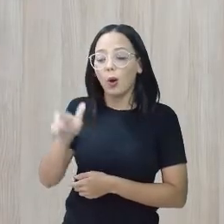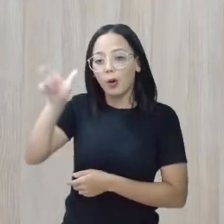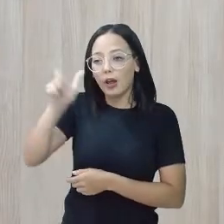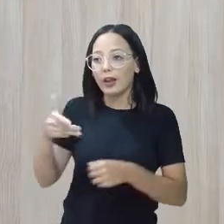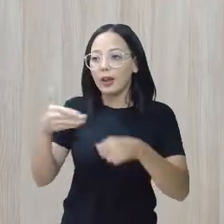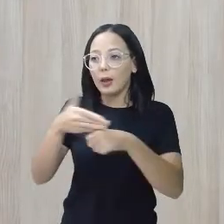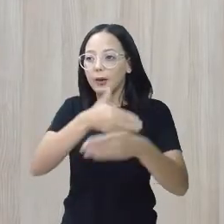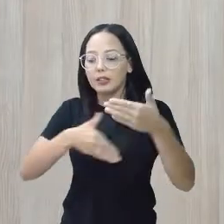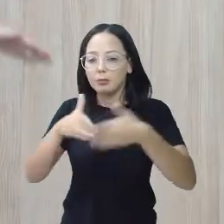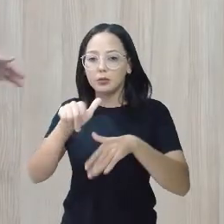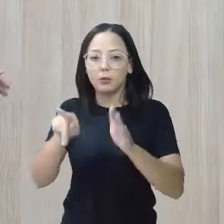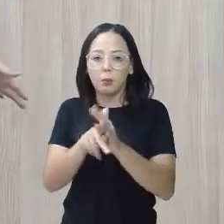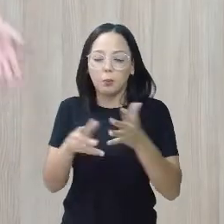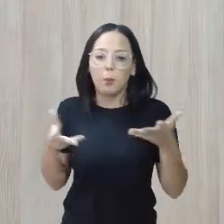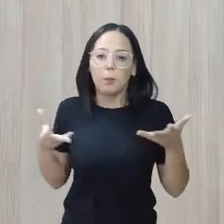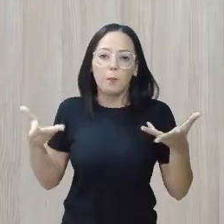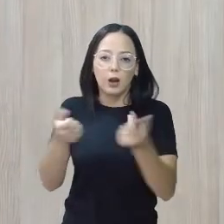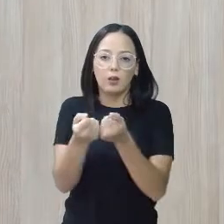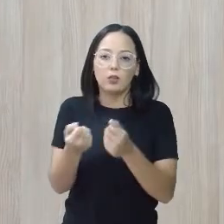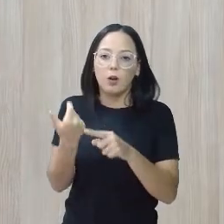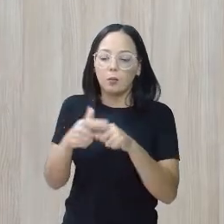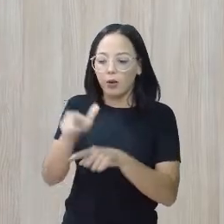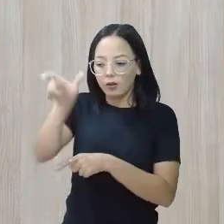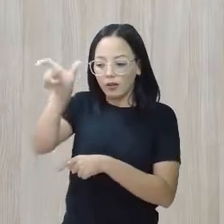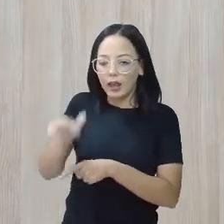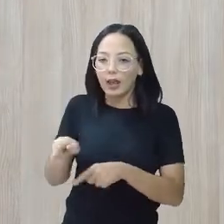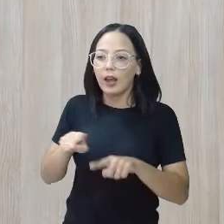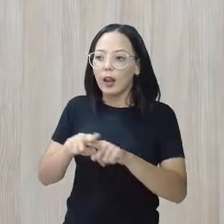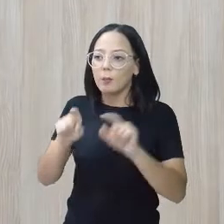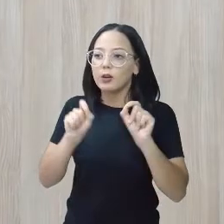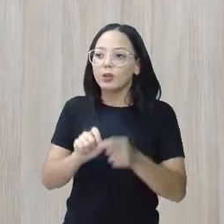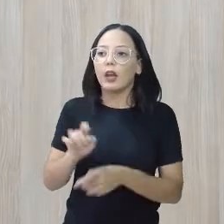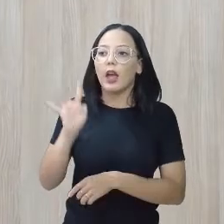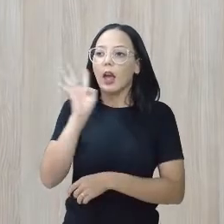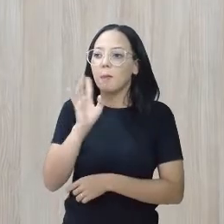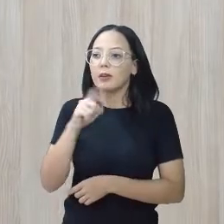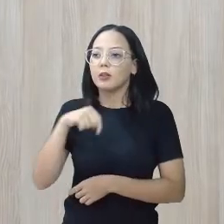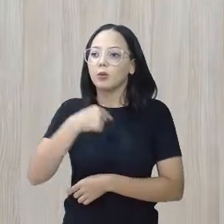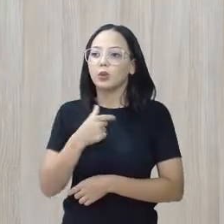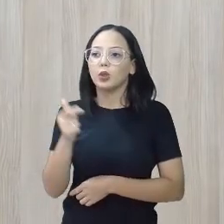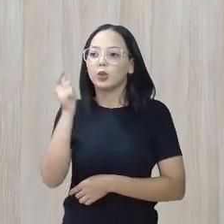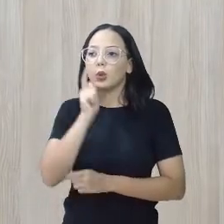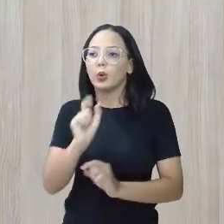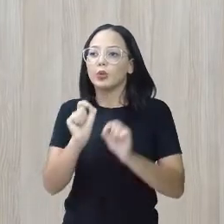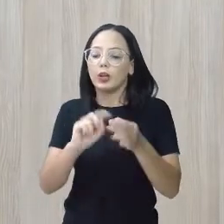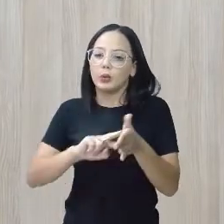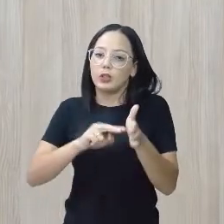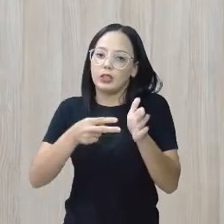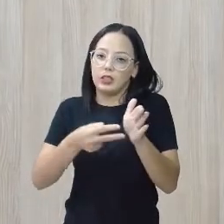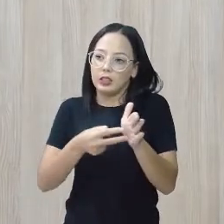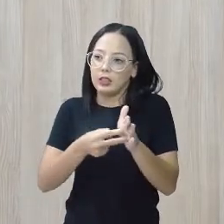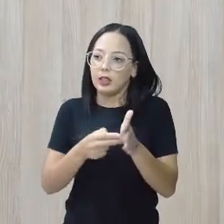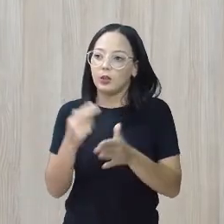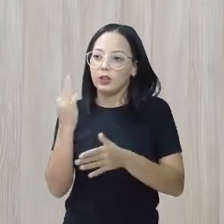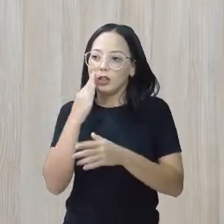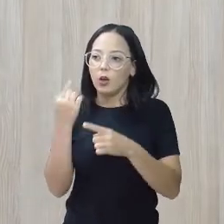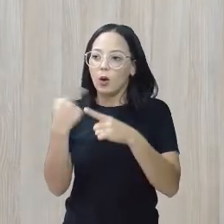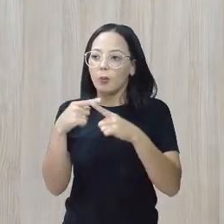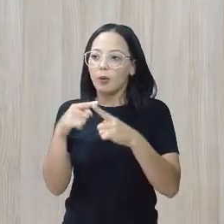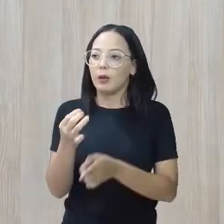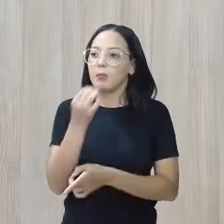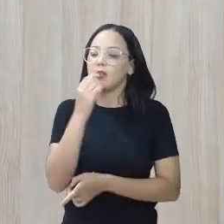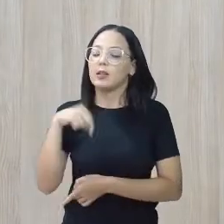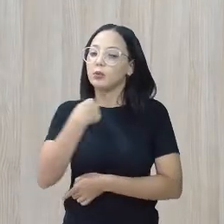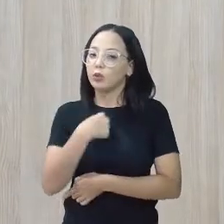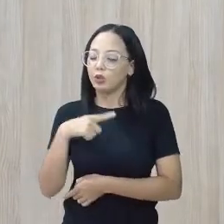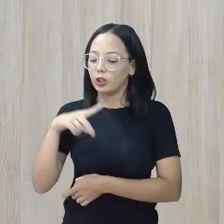Heleno, ela é maravilhosa de todo jeito pela pessoa que ele é. Mas é massa quando a gente consegue trazer o sentido disso, né? Então, a gente tem